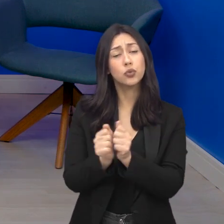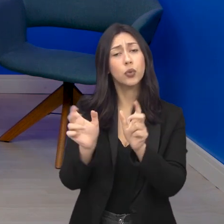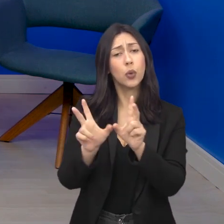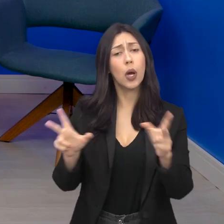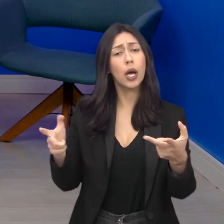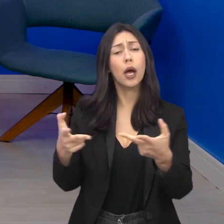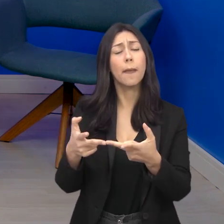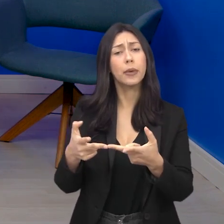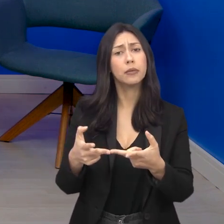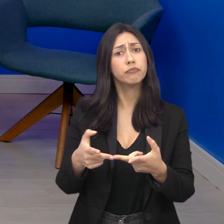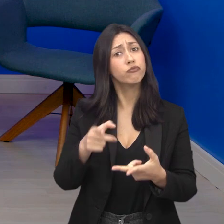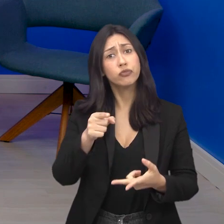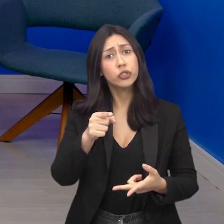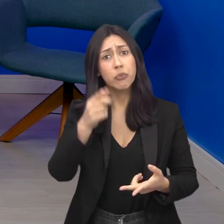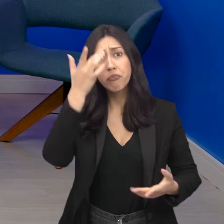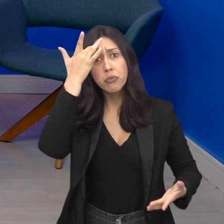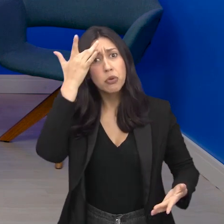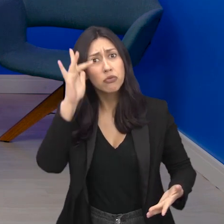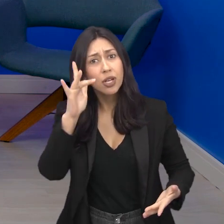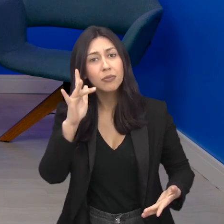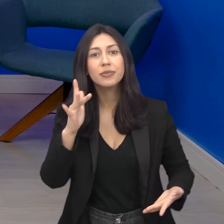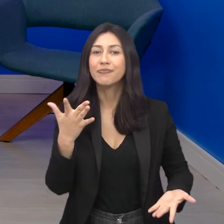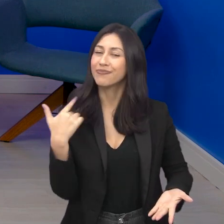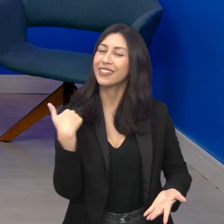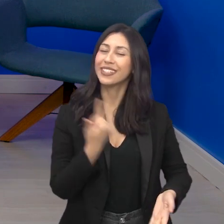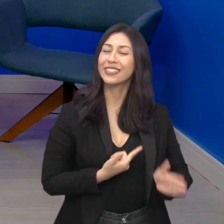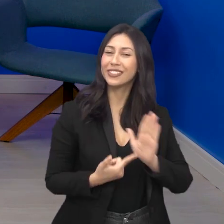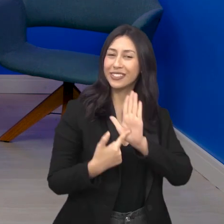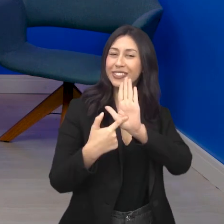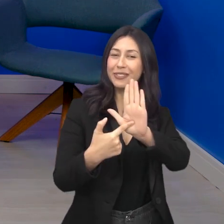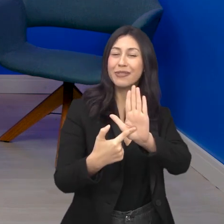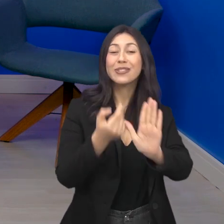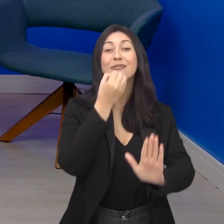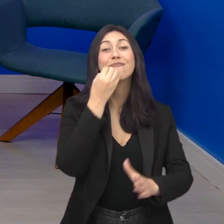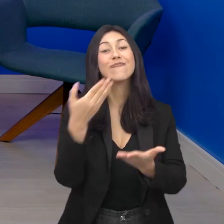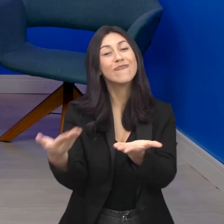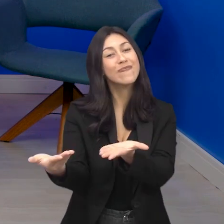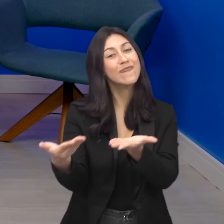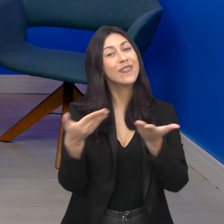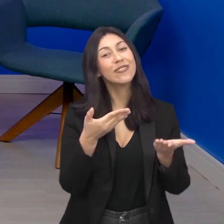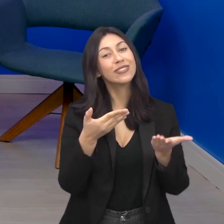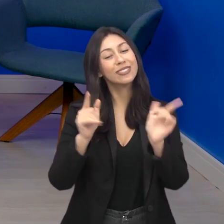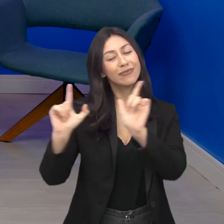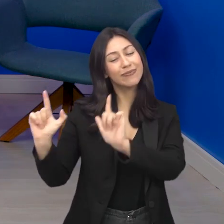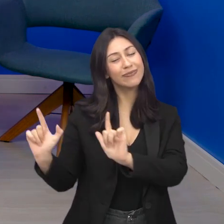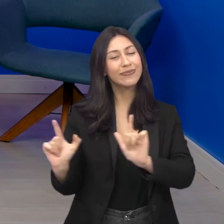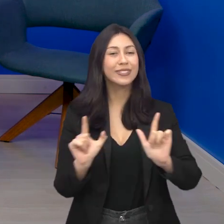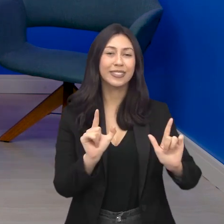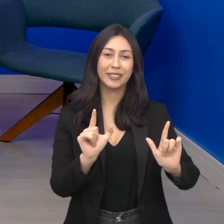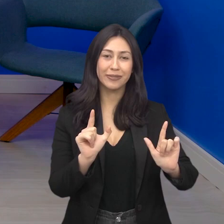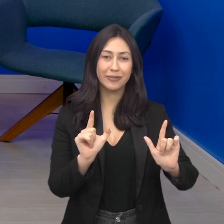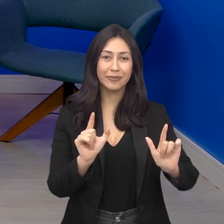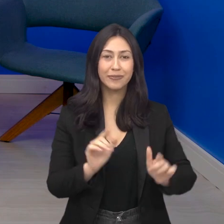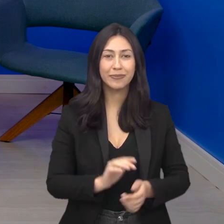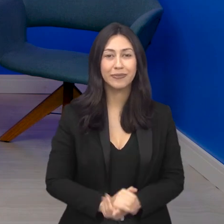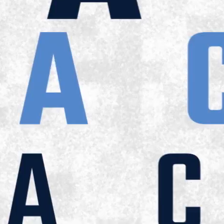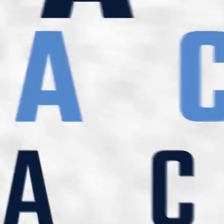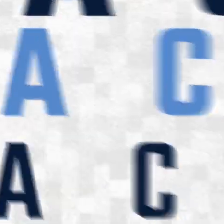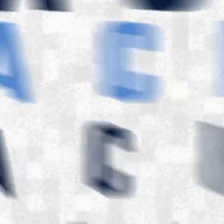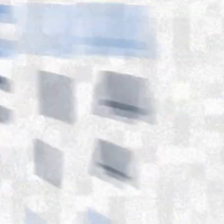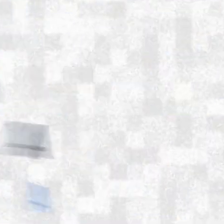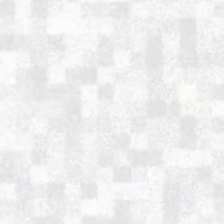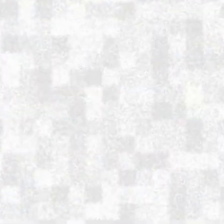Câmara Municipal. Se você ainda não sabe como, a gente te mostra. Sejam bem-vindos ao Sobre Política.